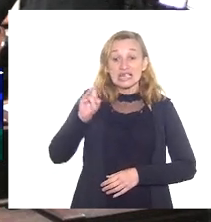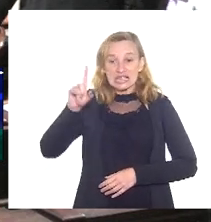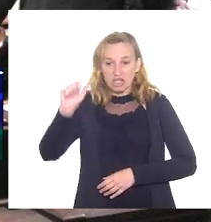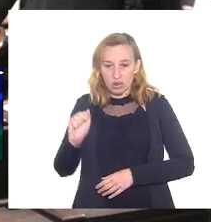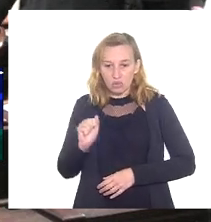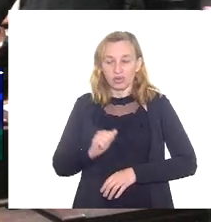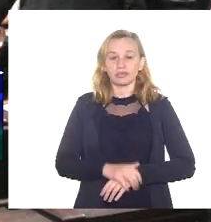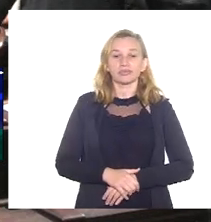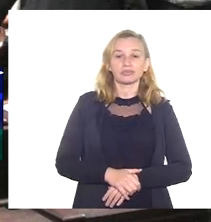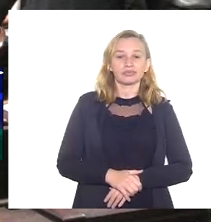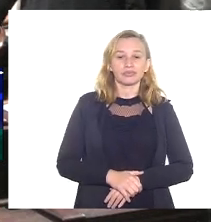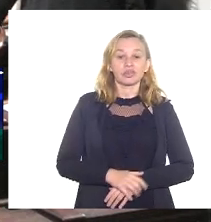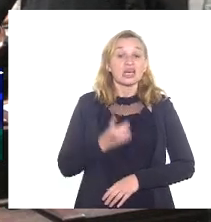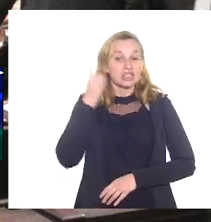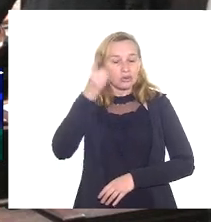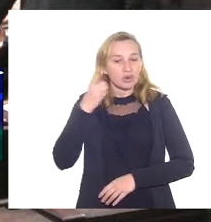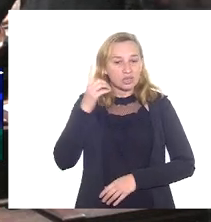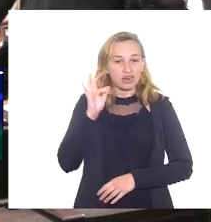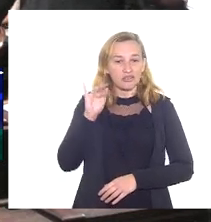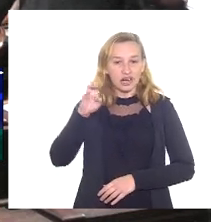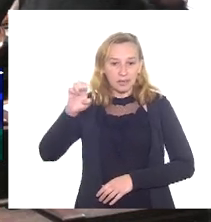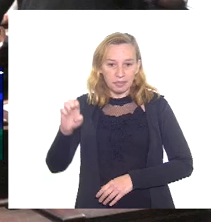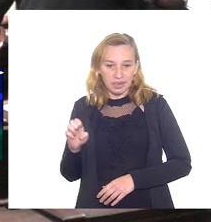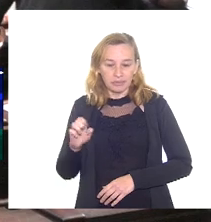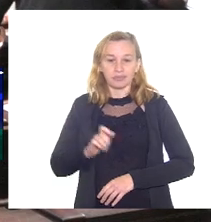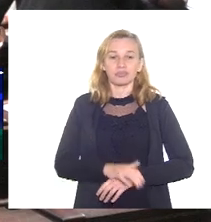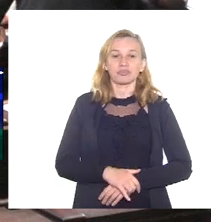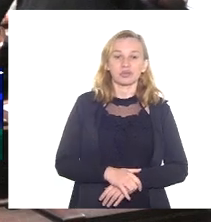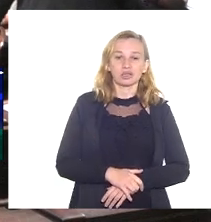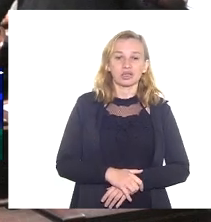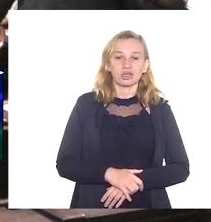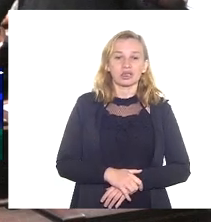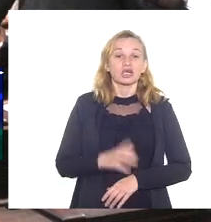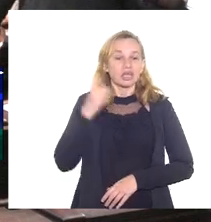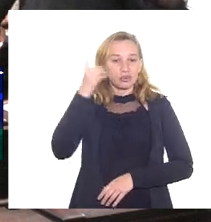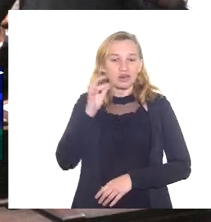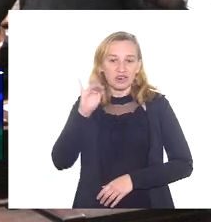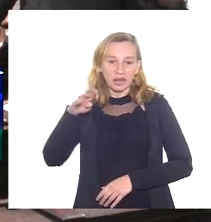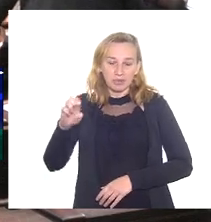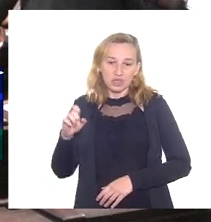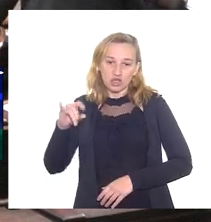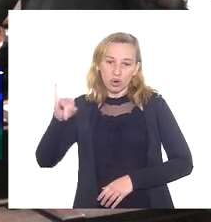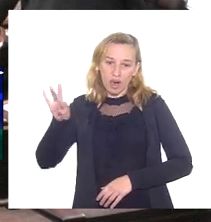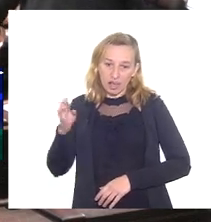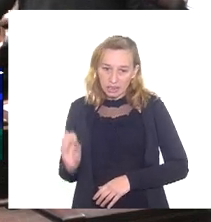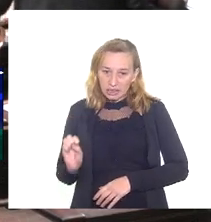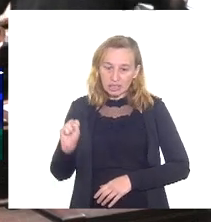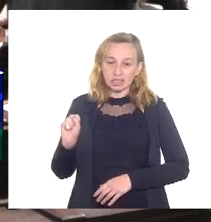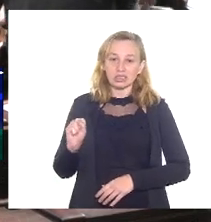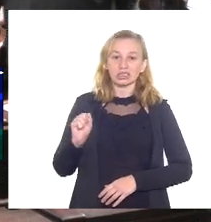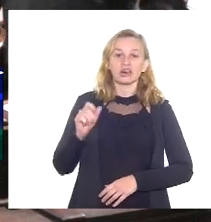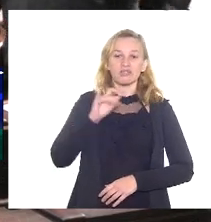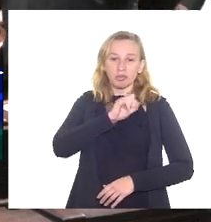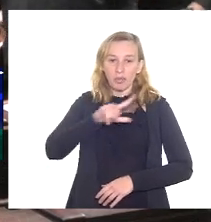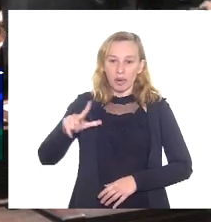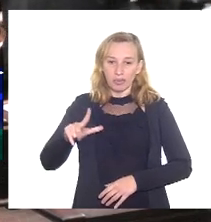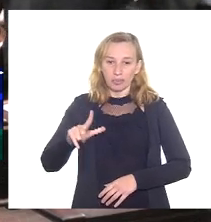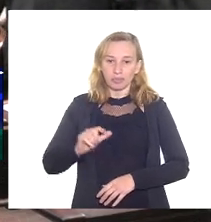Deputado Fábio Silva. Deputado Felipe Soares. Deputado Felipe Soares. Deputado Felipe Poubel.